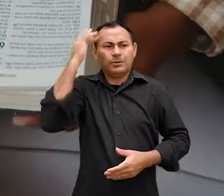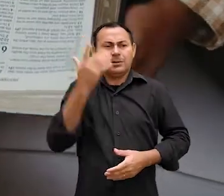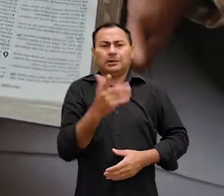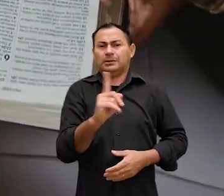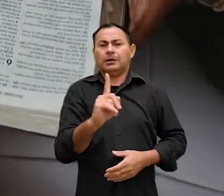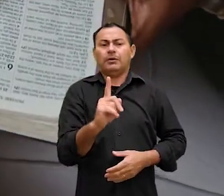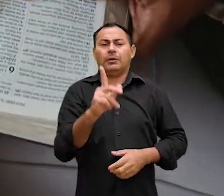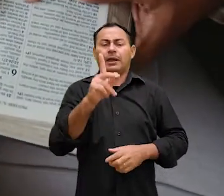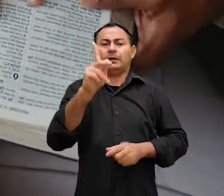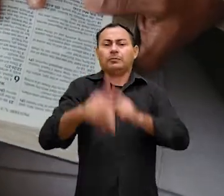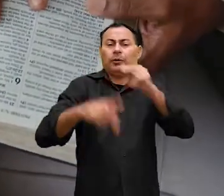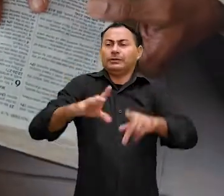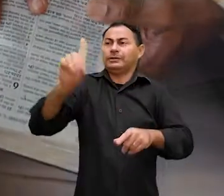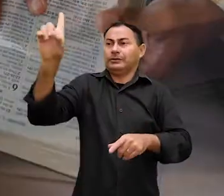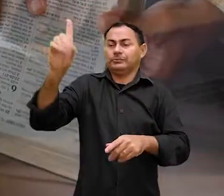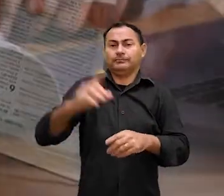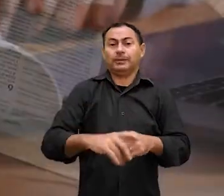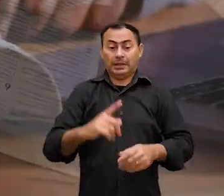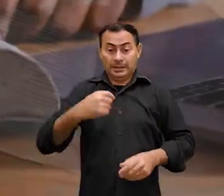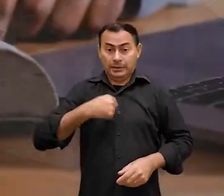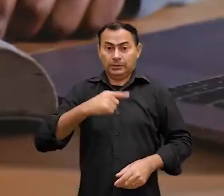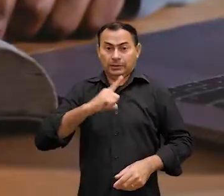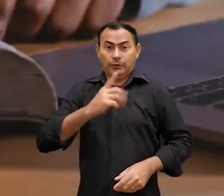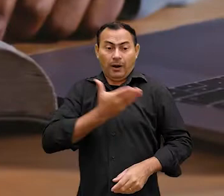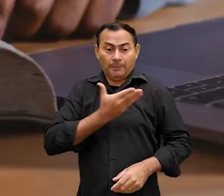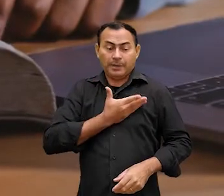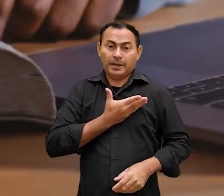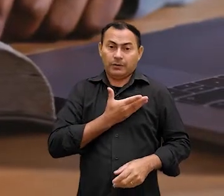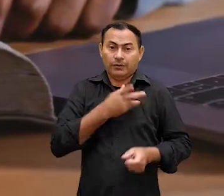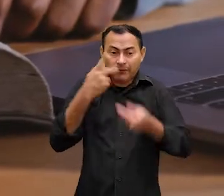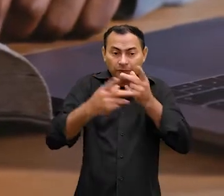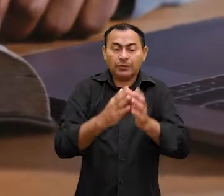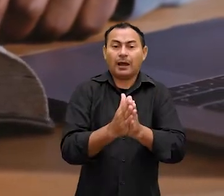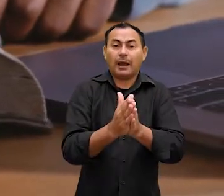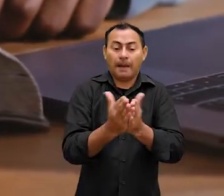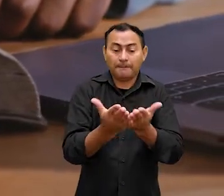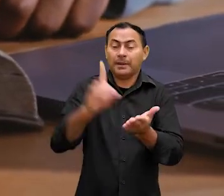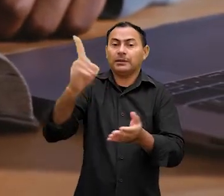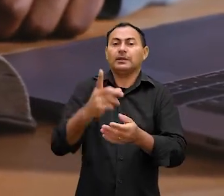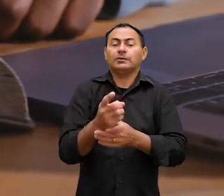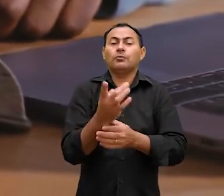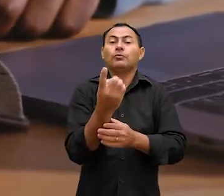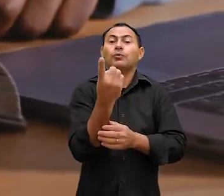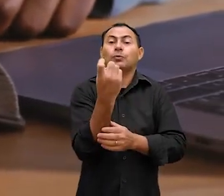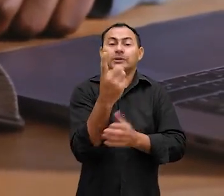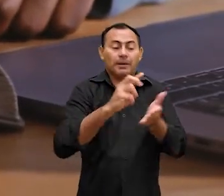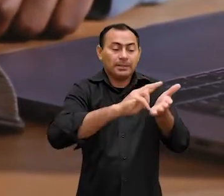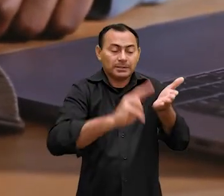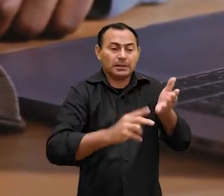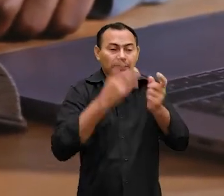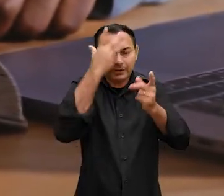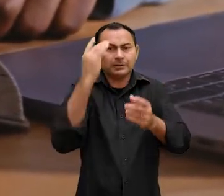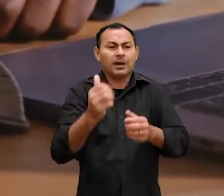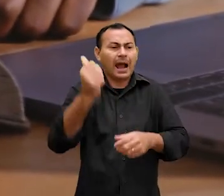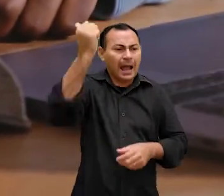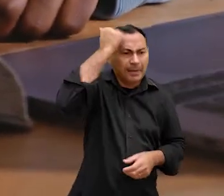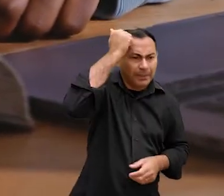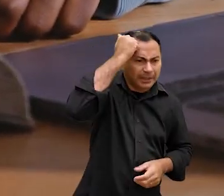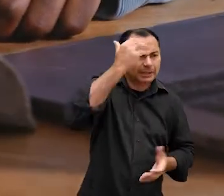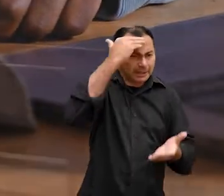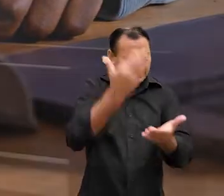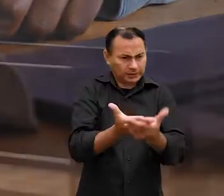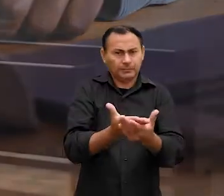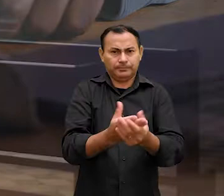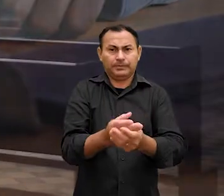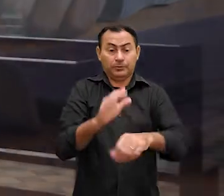não são do povo de Deus. Tem um amigo que diz que a Bíblia possui apenas uma mensagem para os incrédulos, que é, arrependa-se e creia.